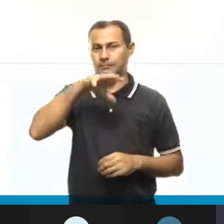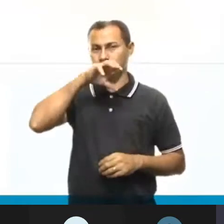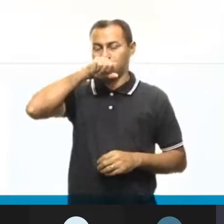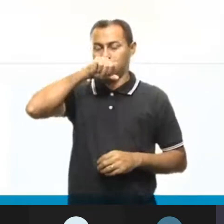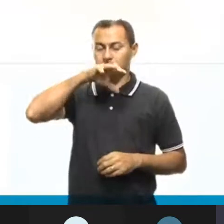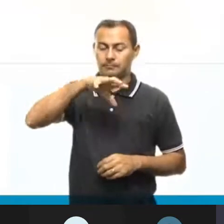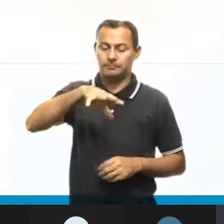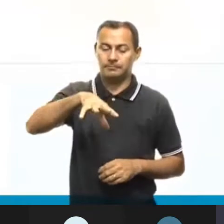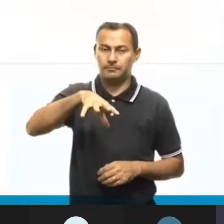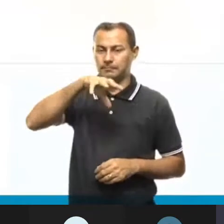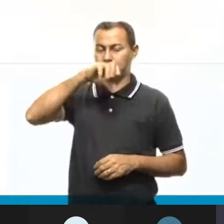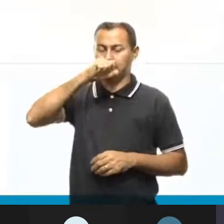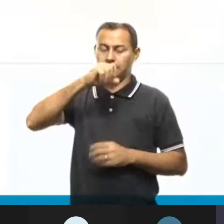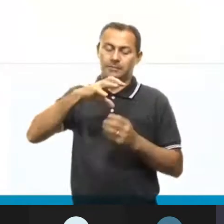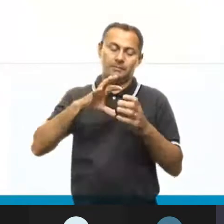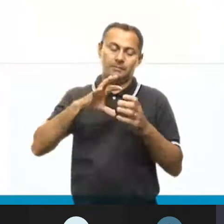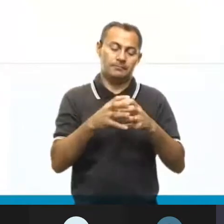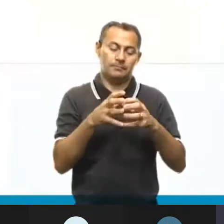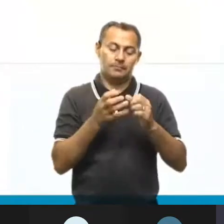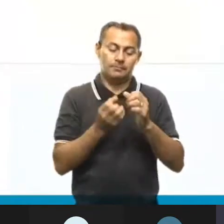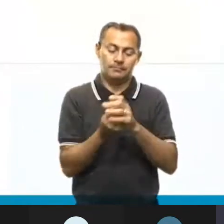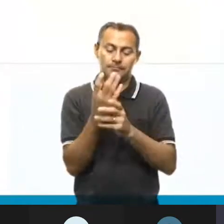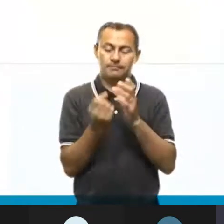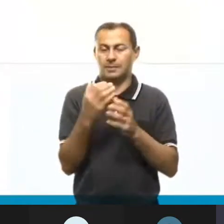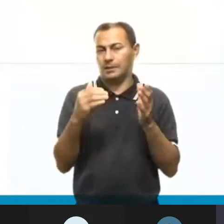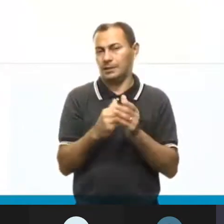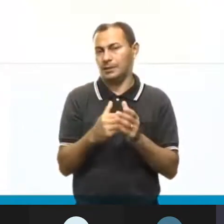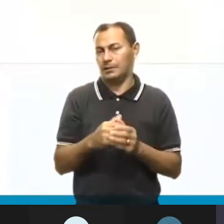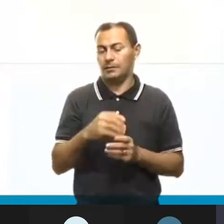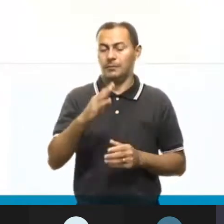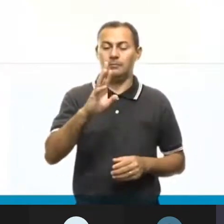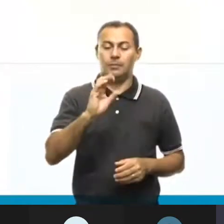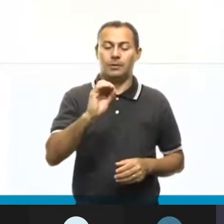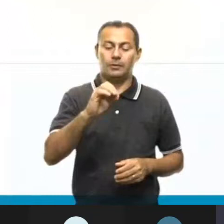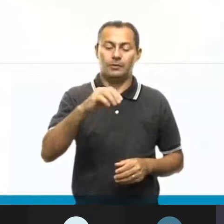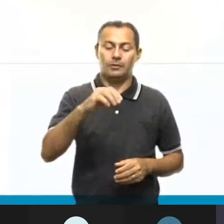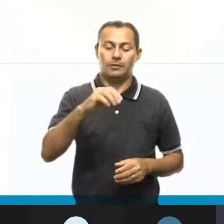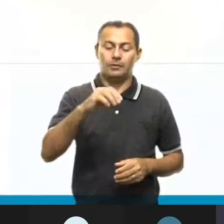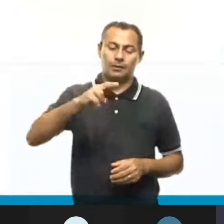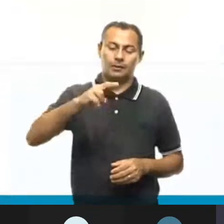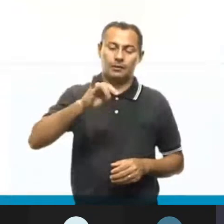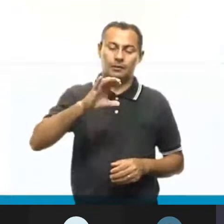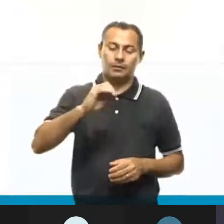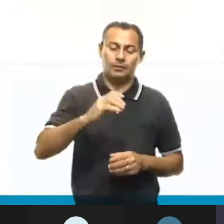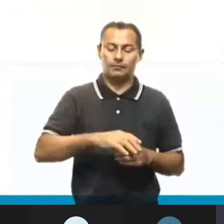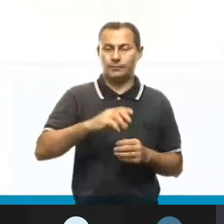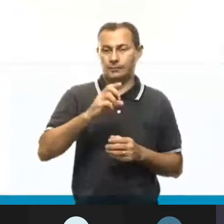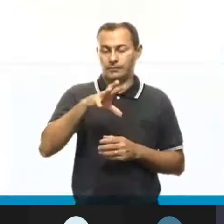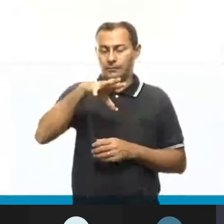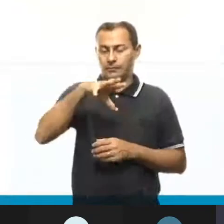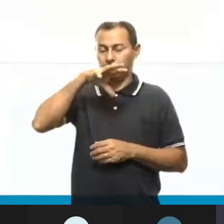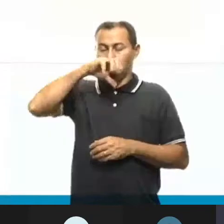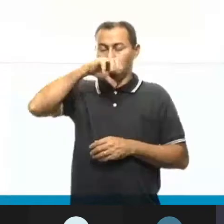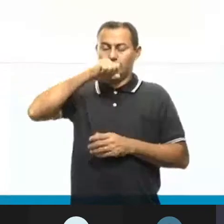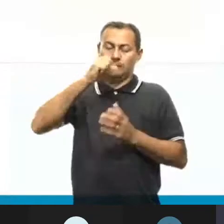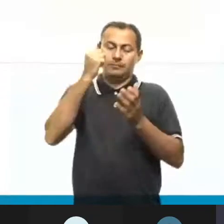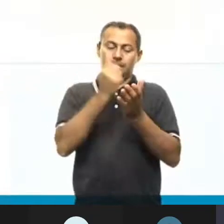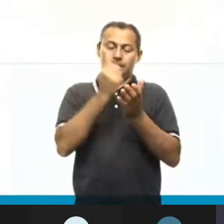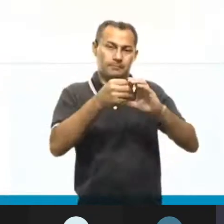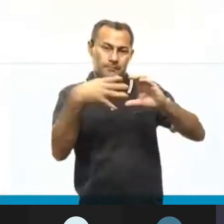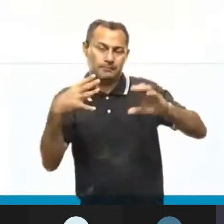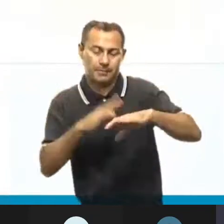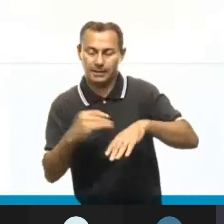respiratórios, tá? Como eu falei, eles vão aí se ramificando até formar os bronquíolos respiratórios. Então, a característica mais